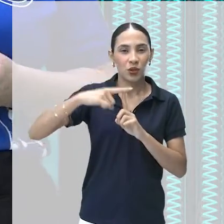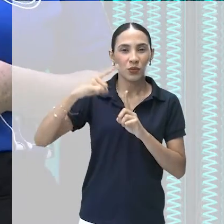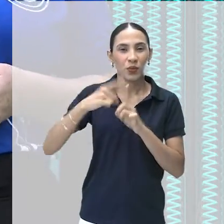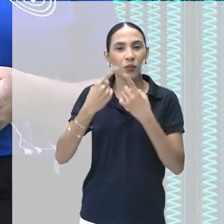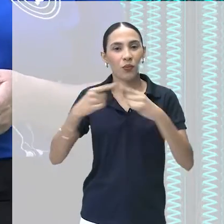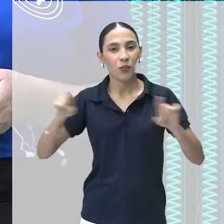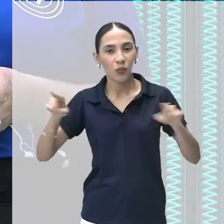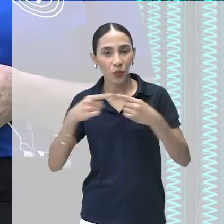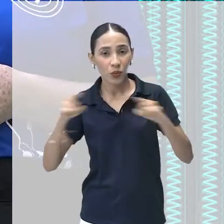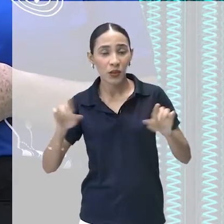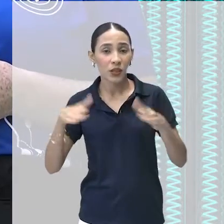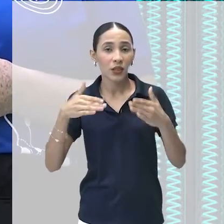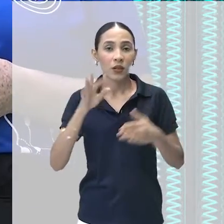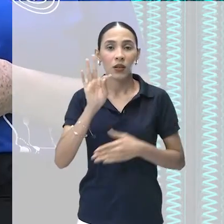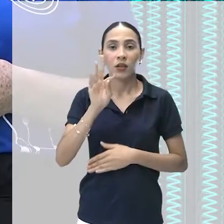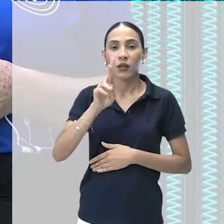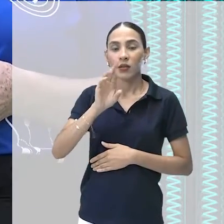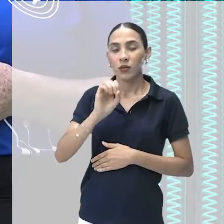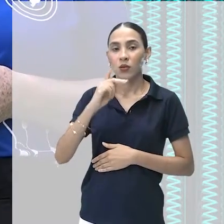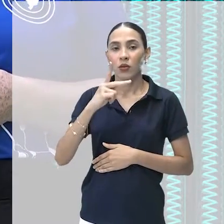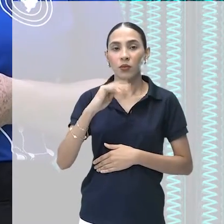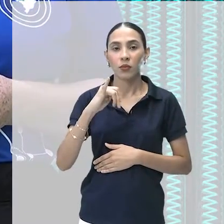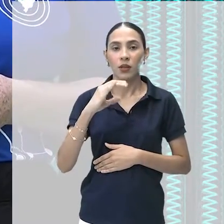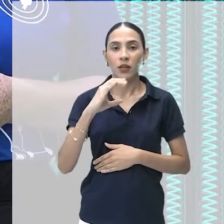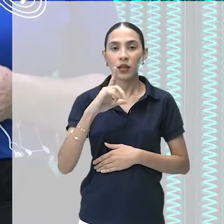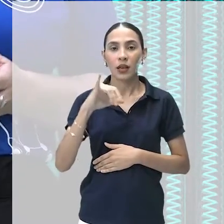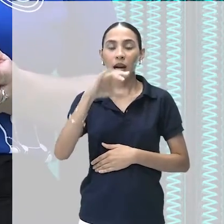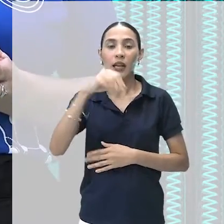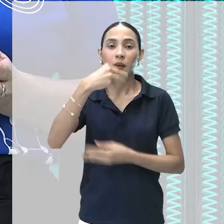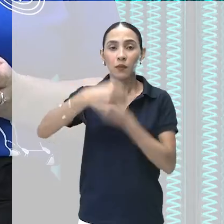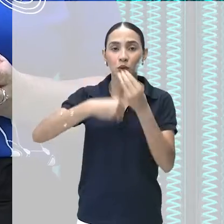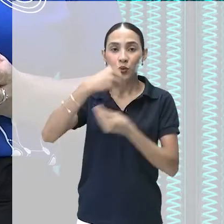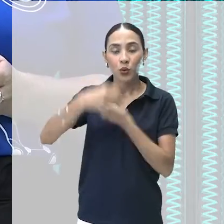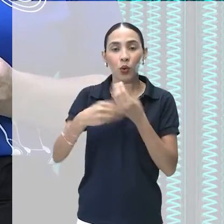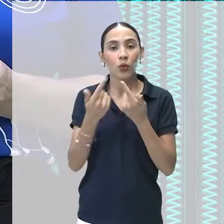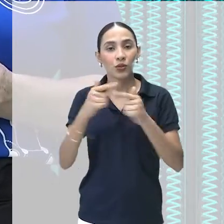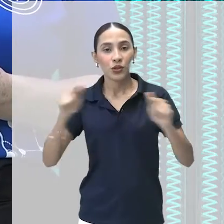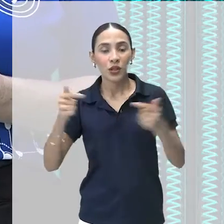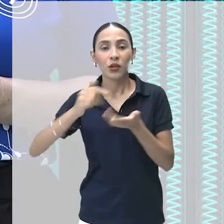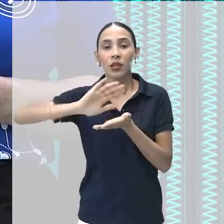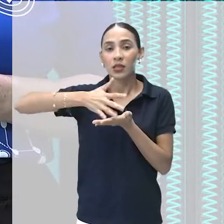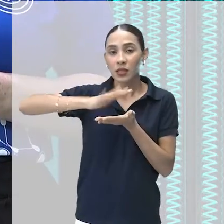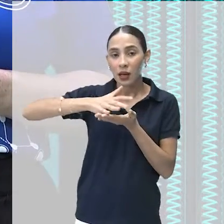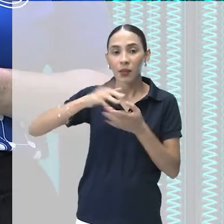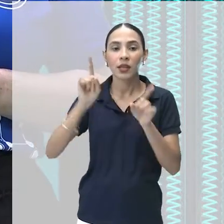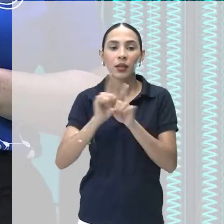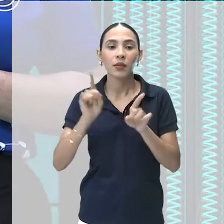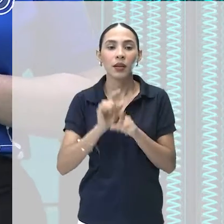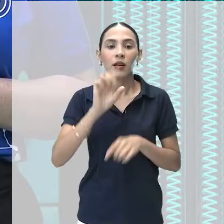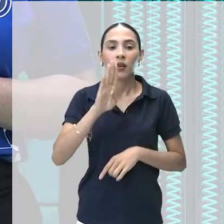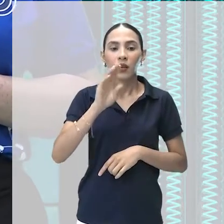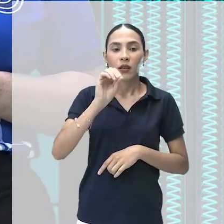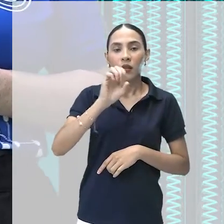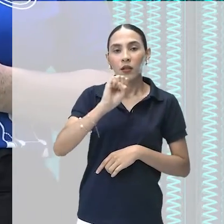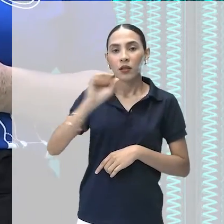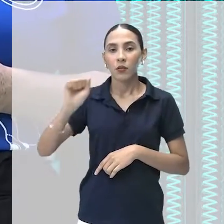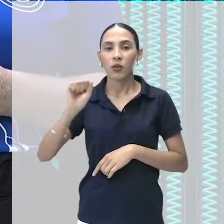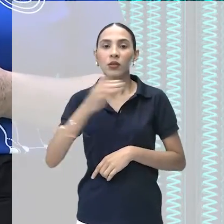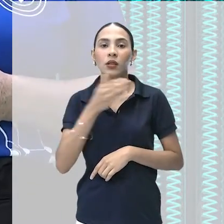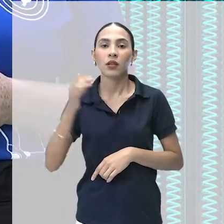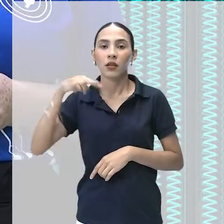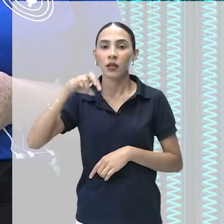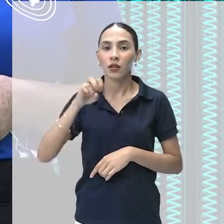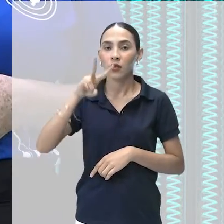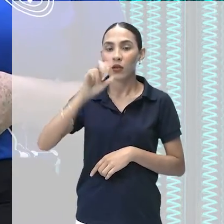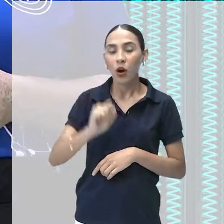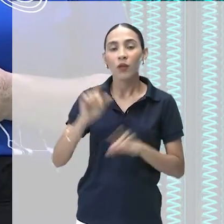Então, a Tropicália misturou gêneros tradicionais brasileiros, como o samba e a bossa nova, com influências internacionais,